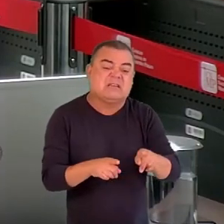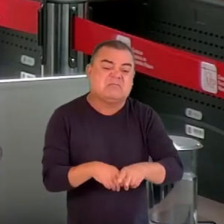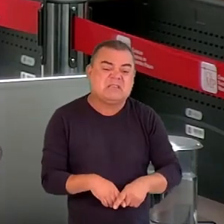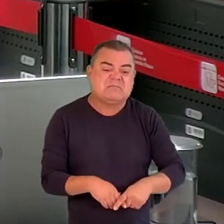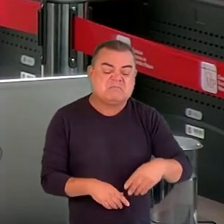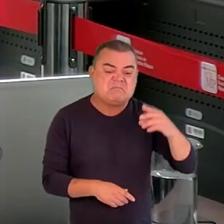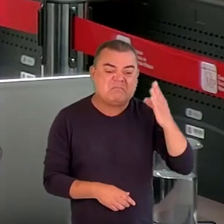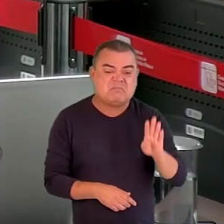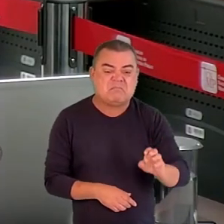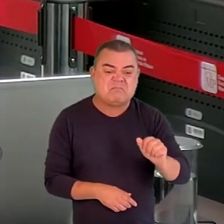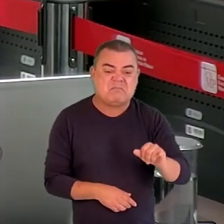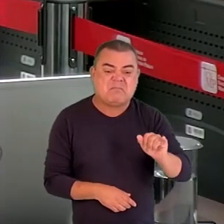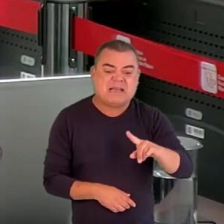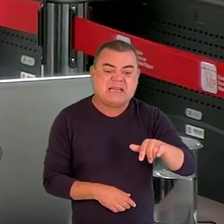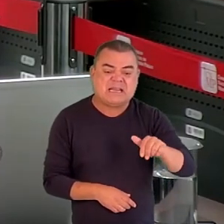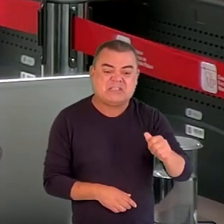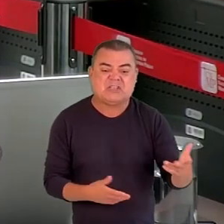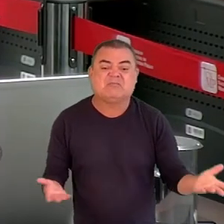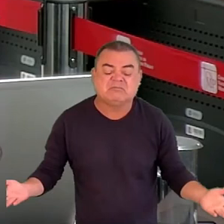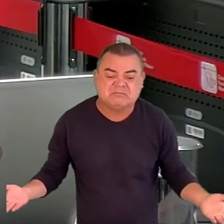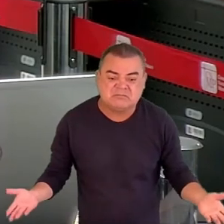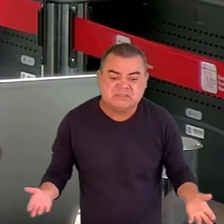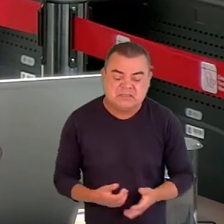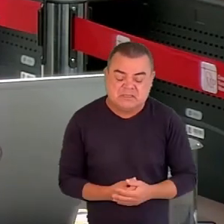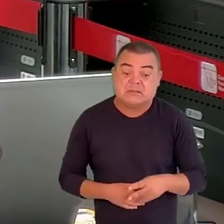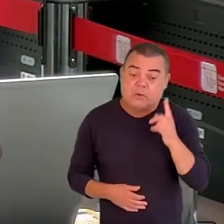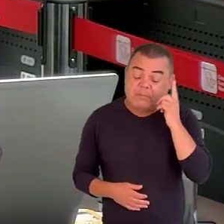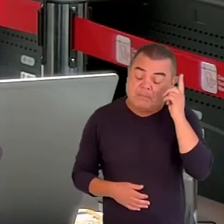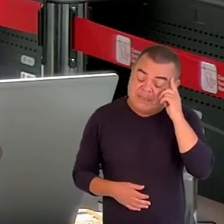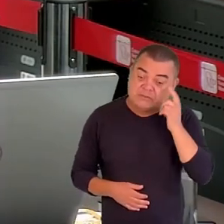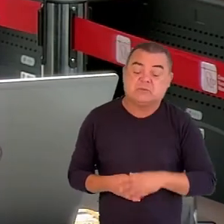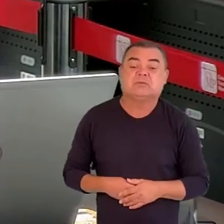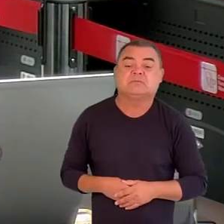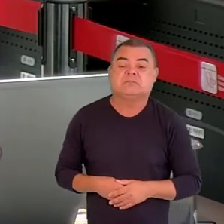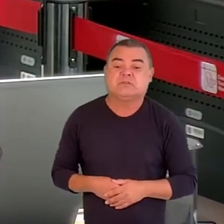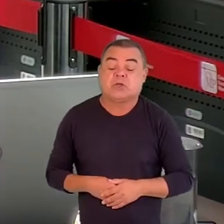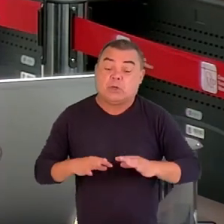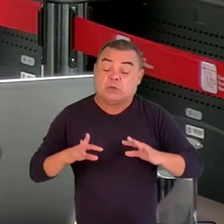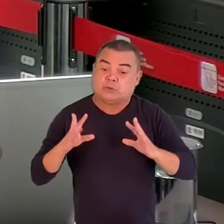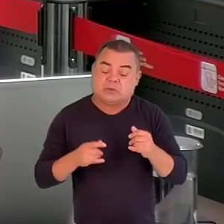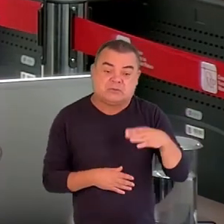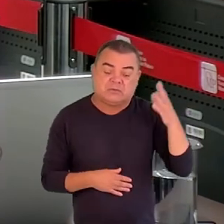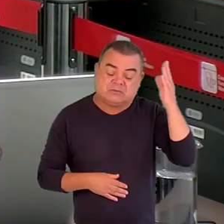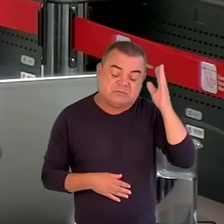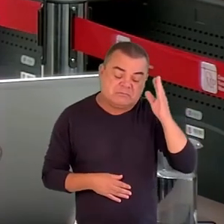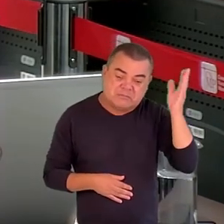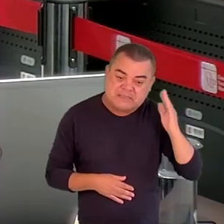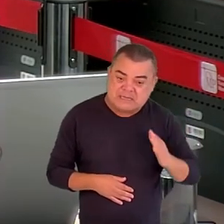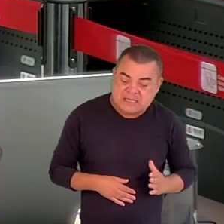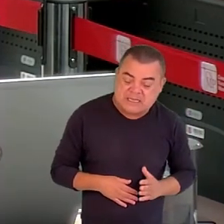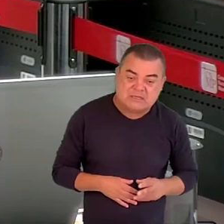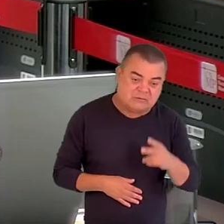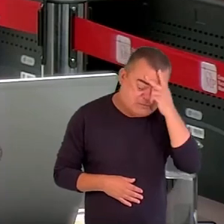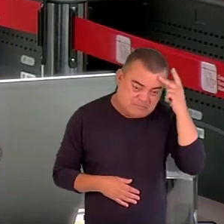os brasileiros, razoáveis, de bom senso, porque isso não pode acontecer. E é